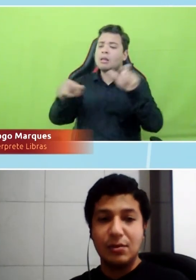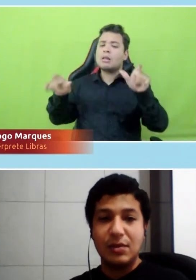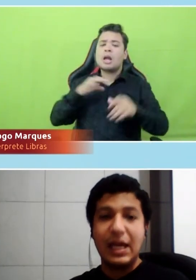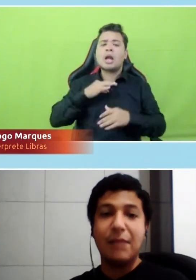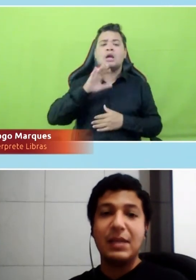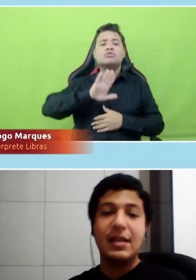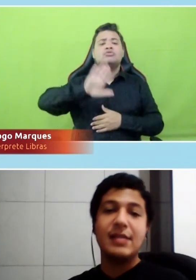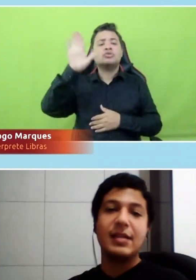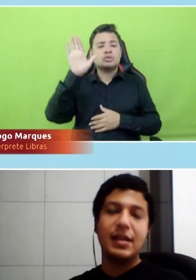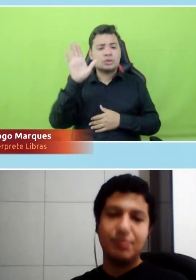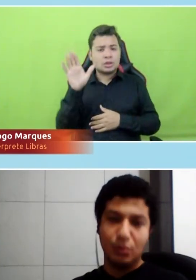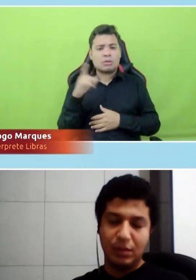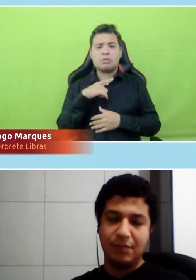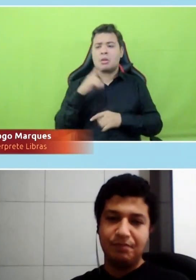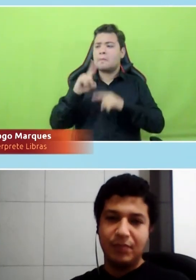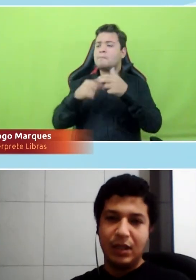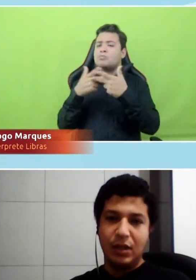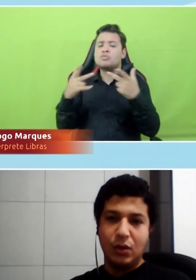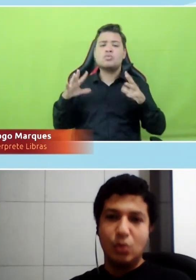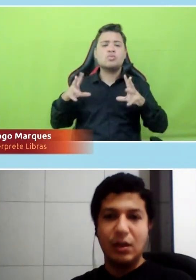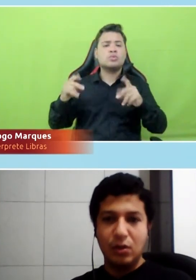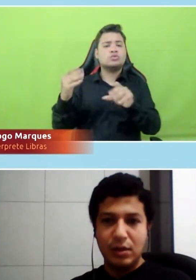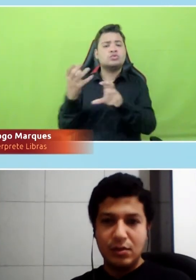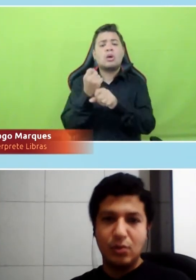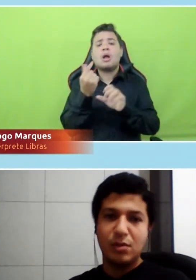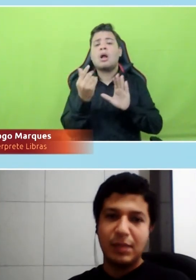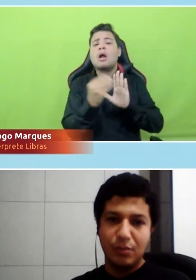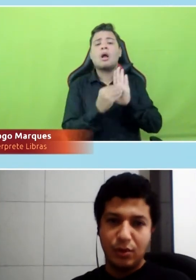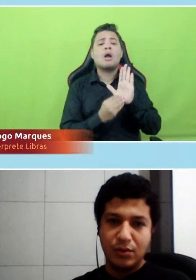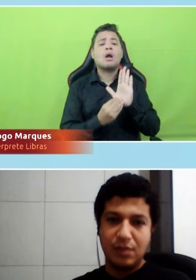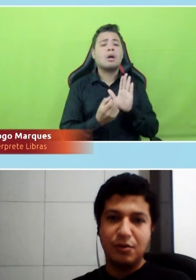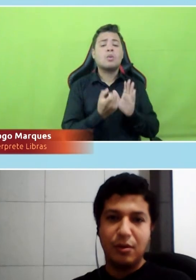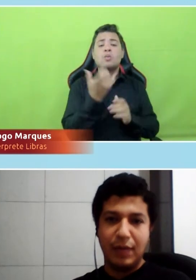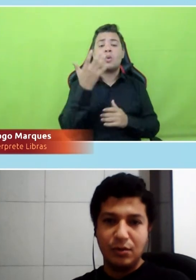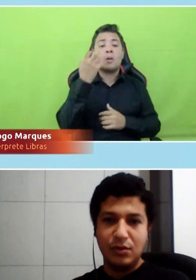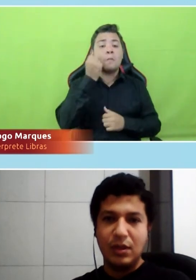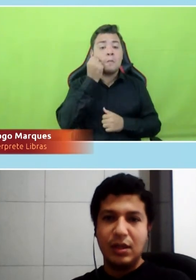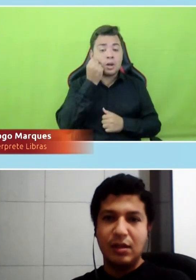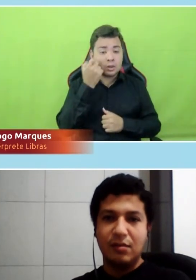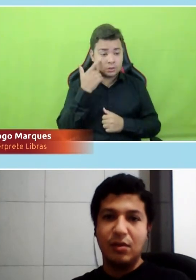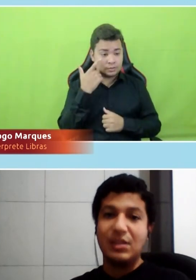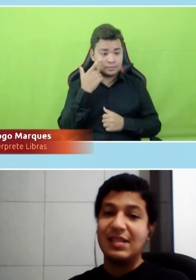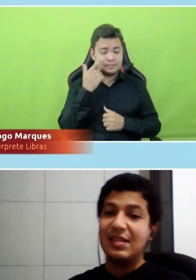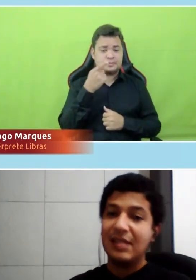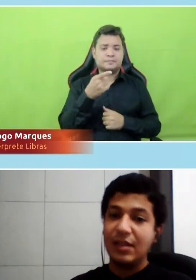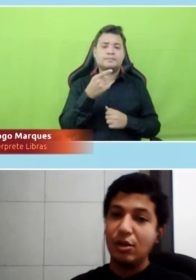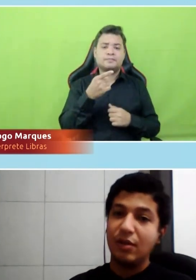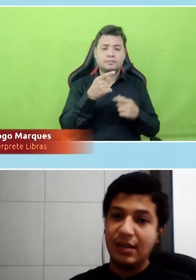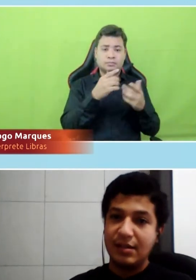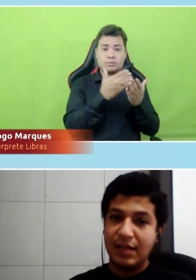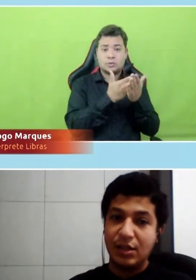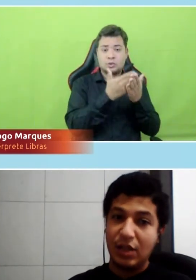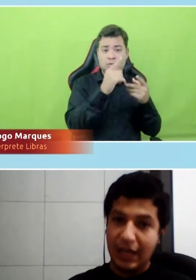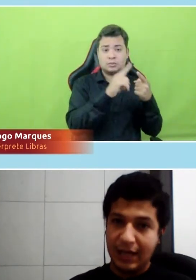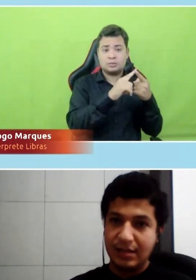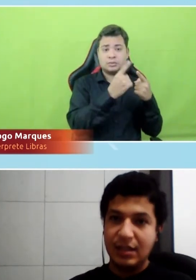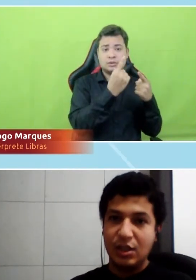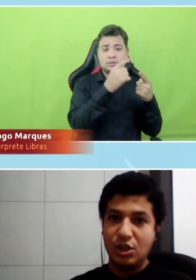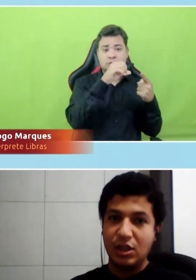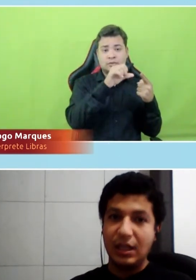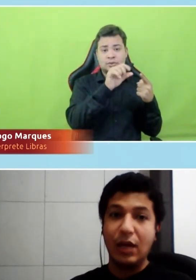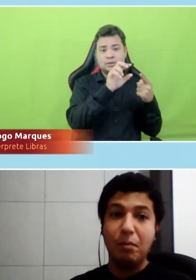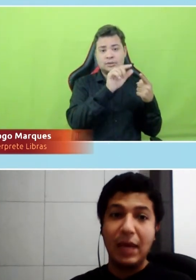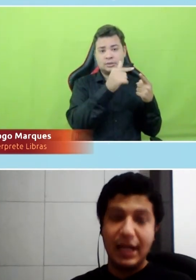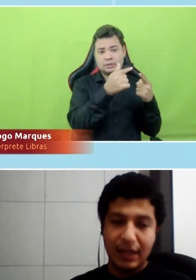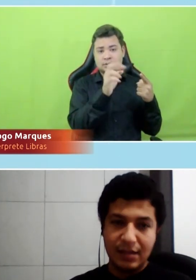candidatos à presidência da República. Os valores dos patrimônios informados vão de R$ 197,00 de